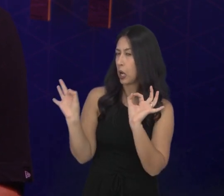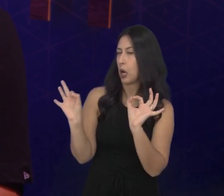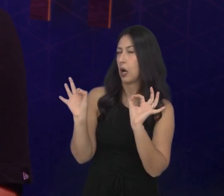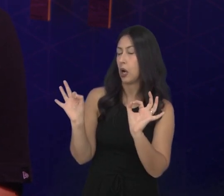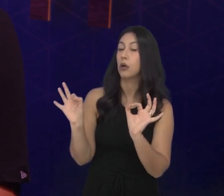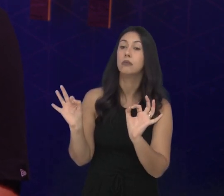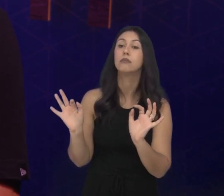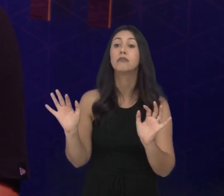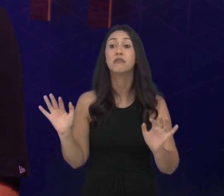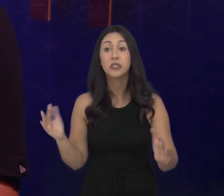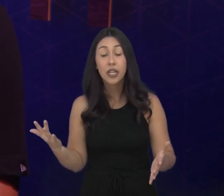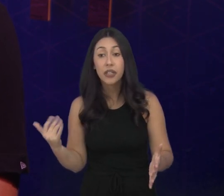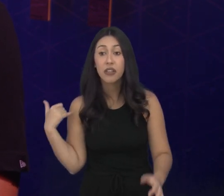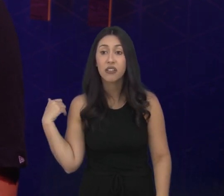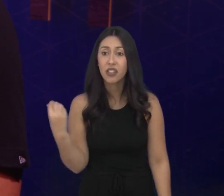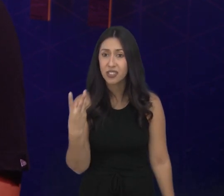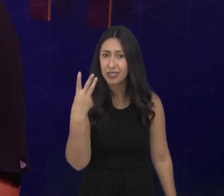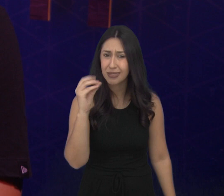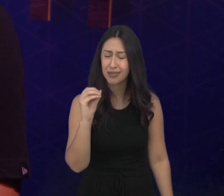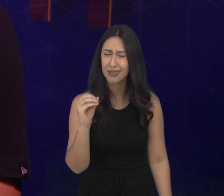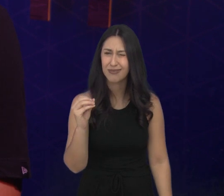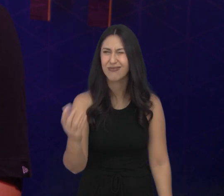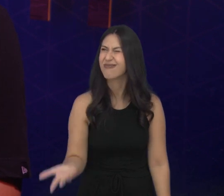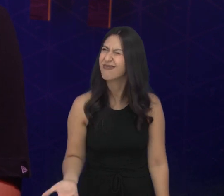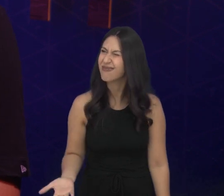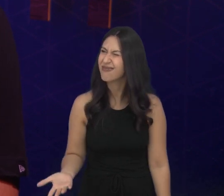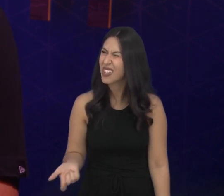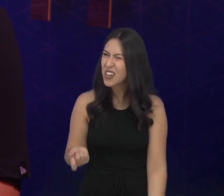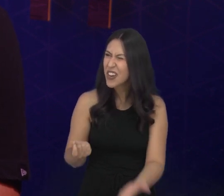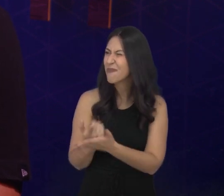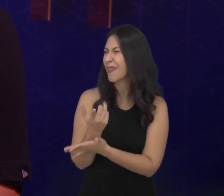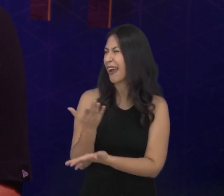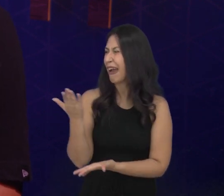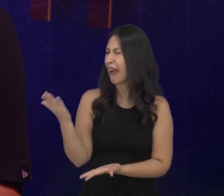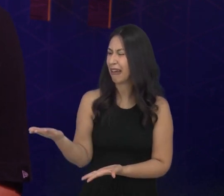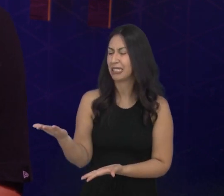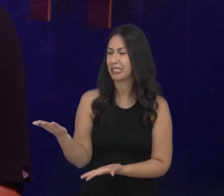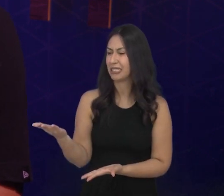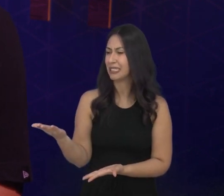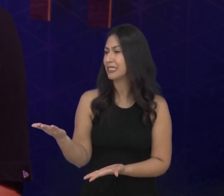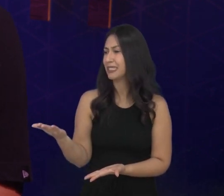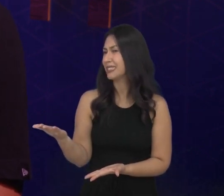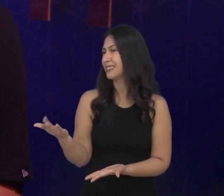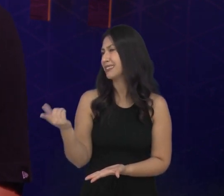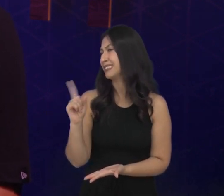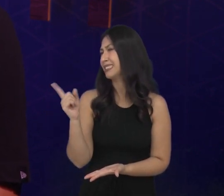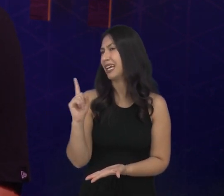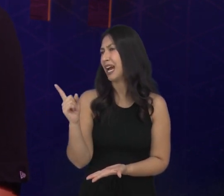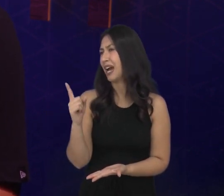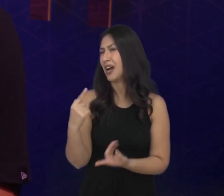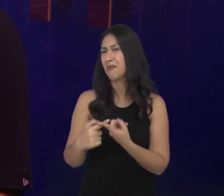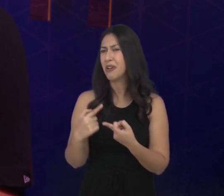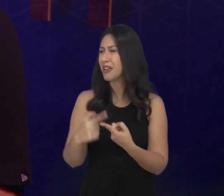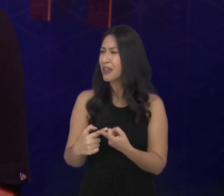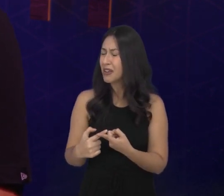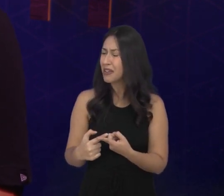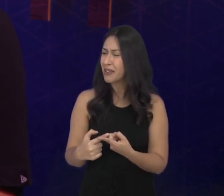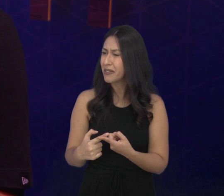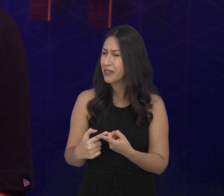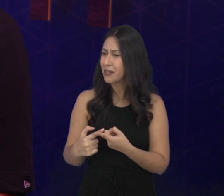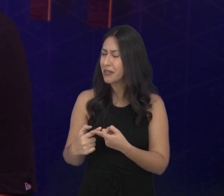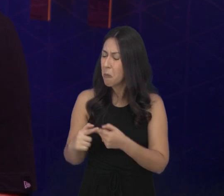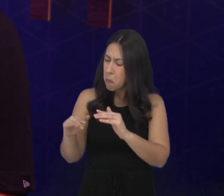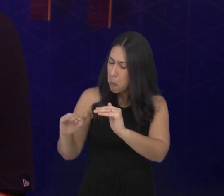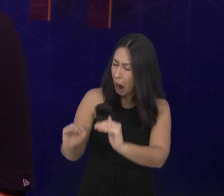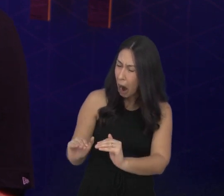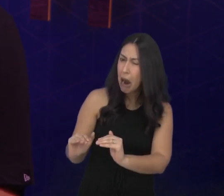um carro muito cabuloso. Aí chega com 30 anos, você fala, cara, mas tem um Eclipse, não dá pra passar numa lombada com